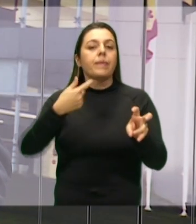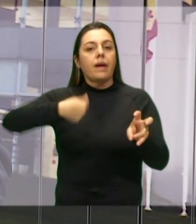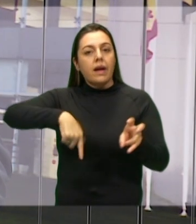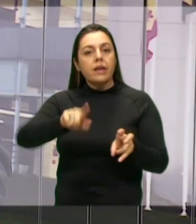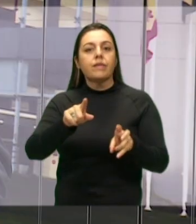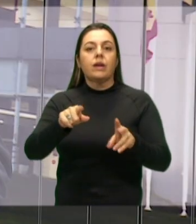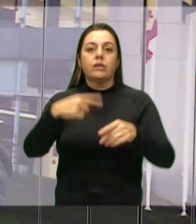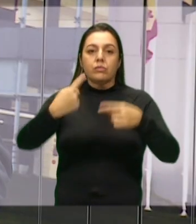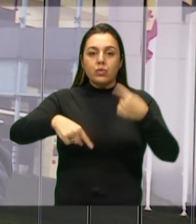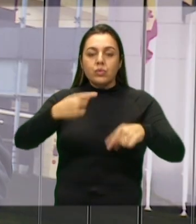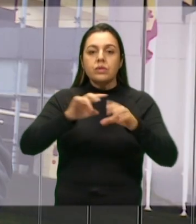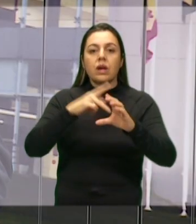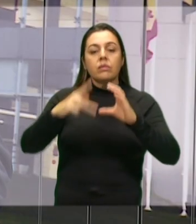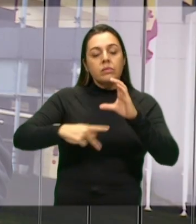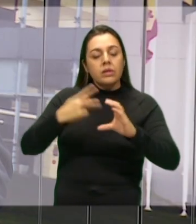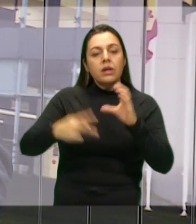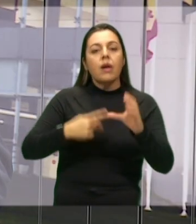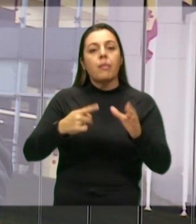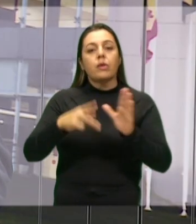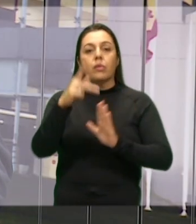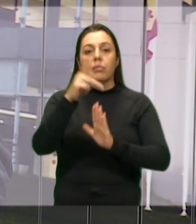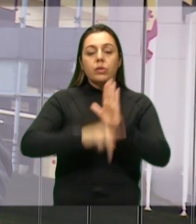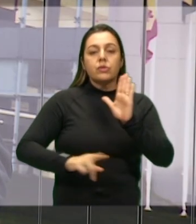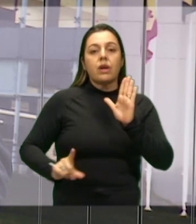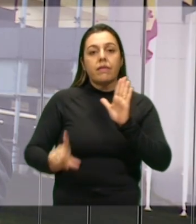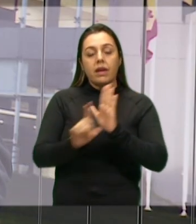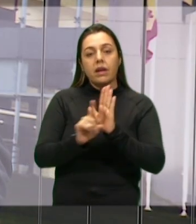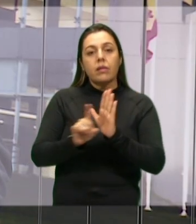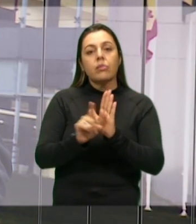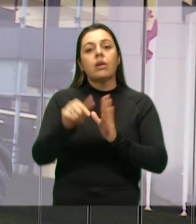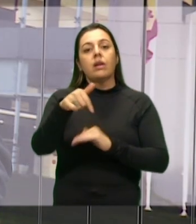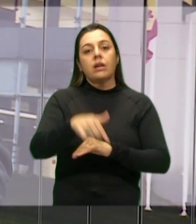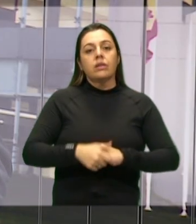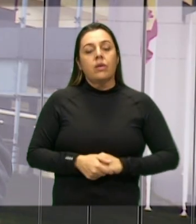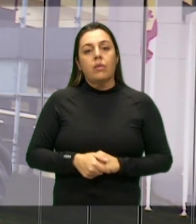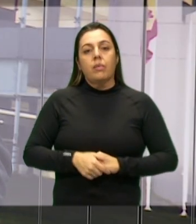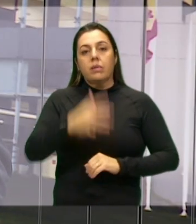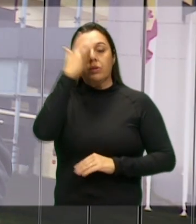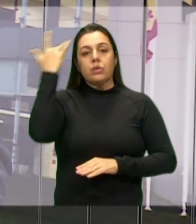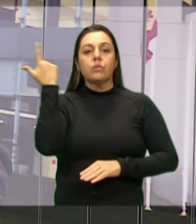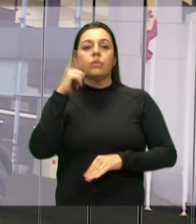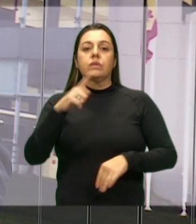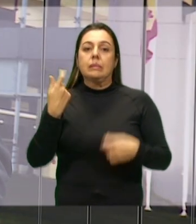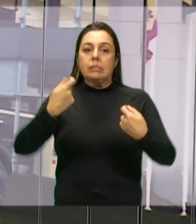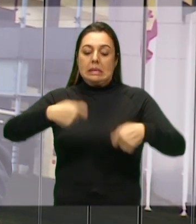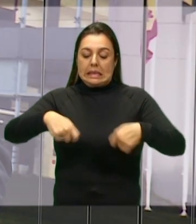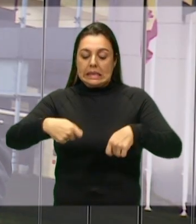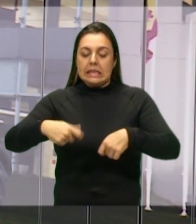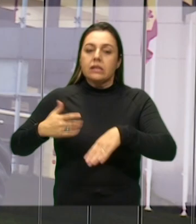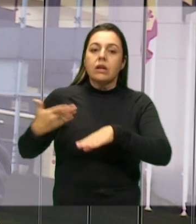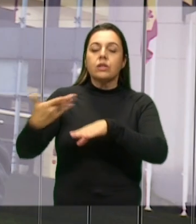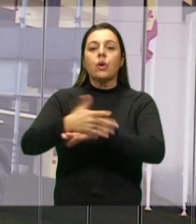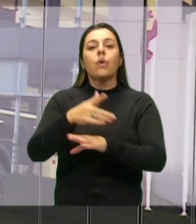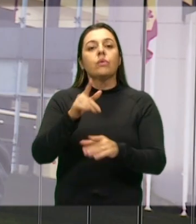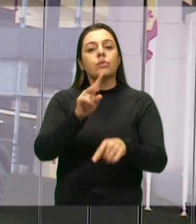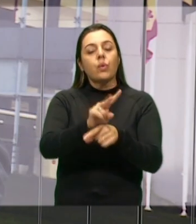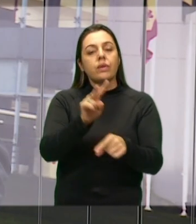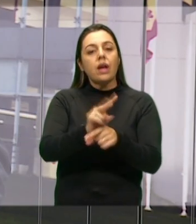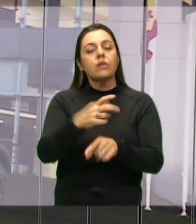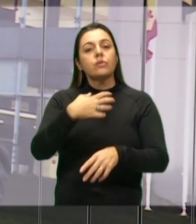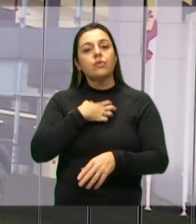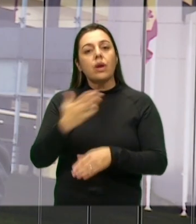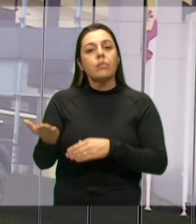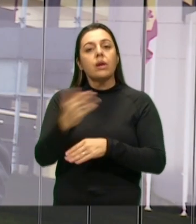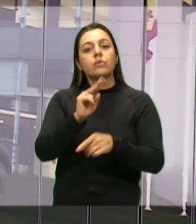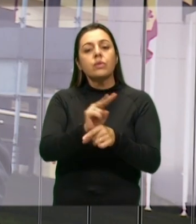para o plenário, através de um projeto de lei, para trazer o acesso para as pessoas, né, que precisam desse cuidado. Então, é mais uma forma de